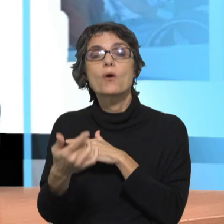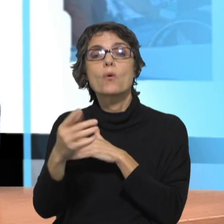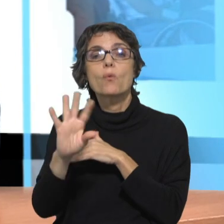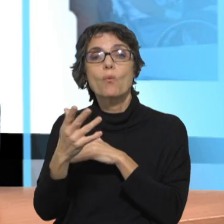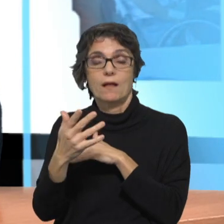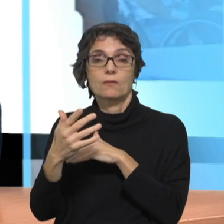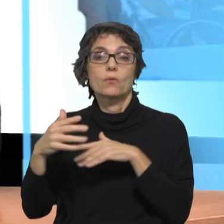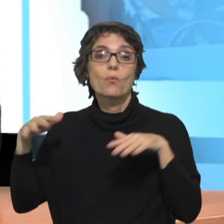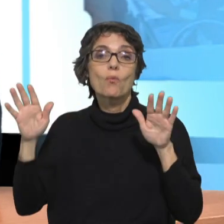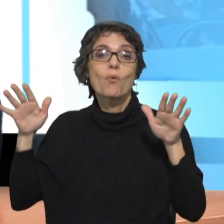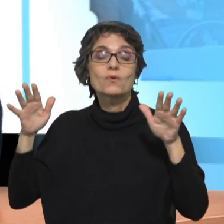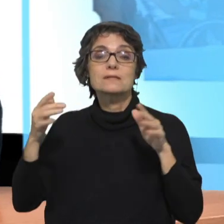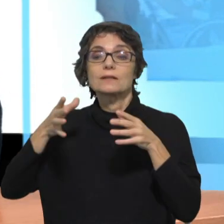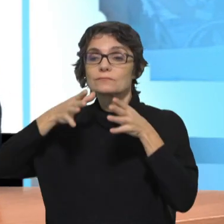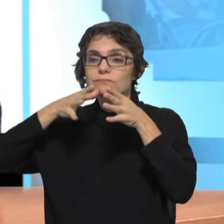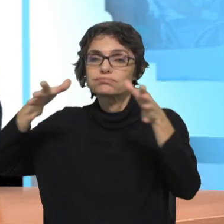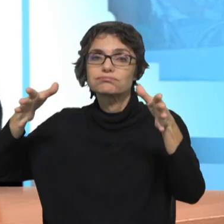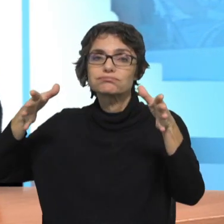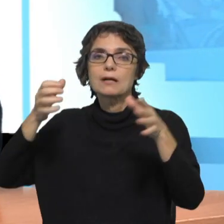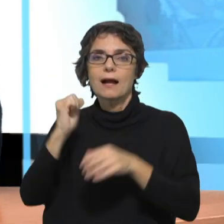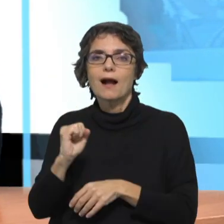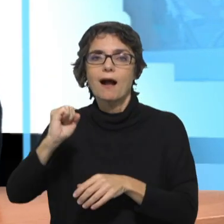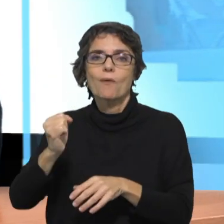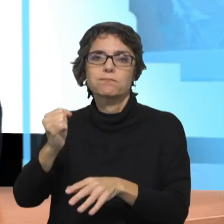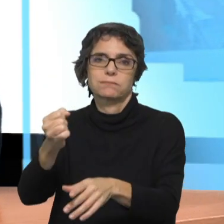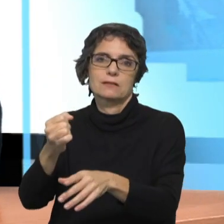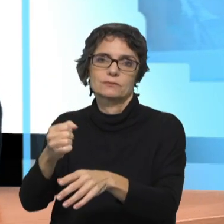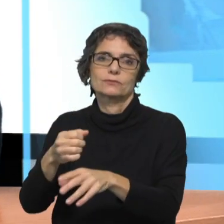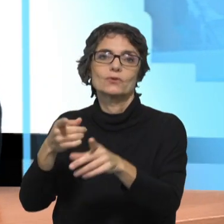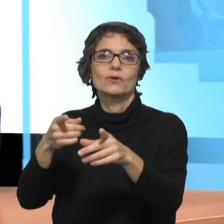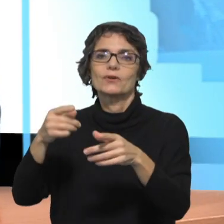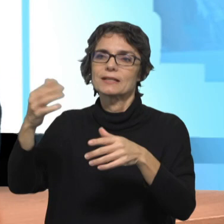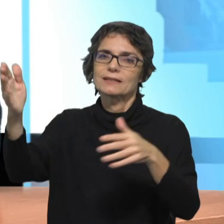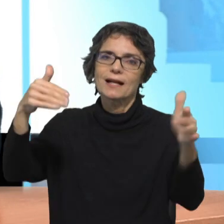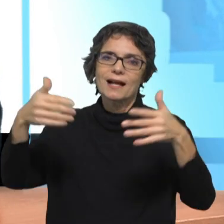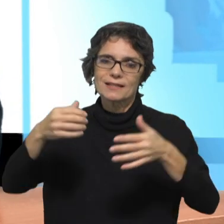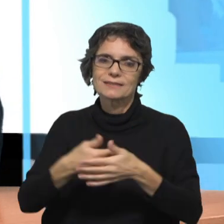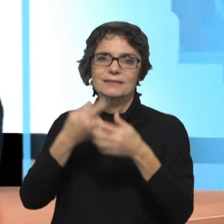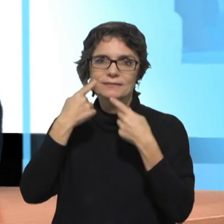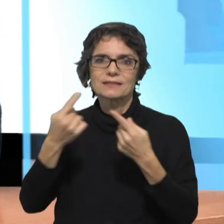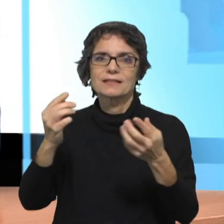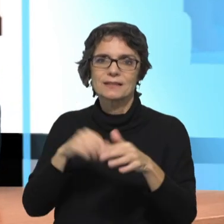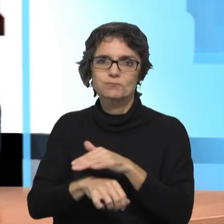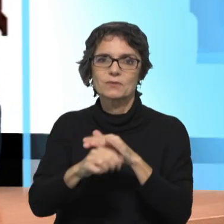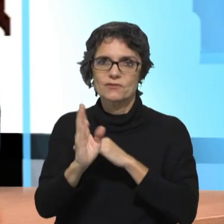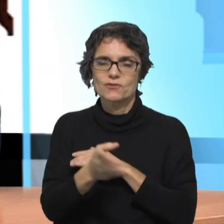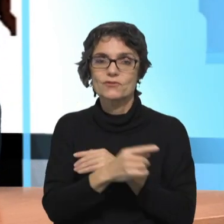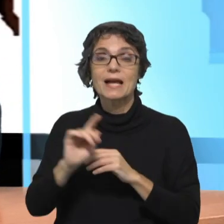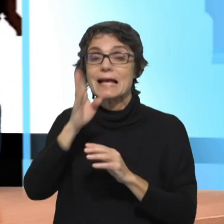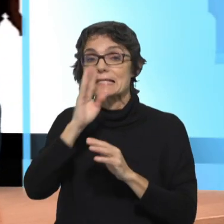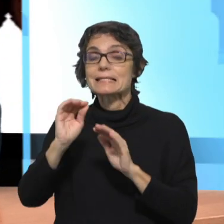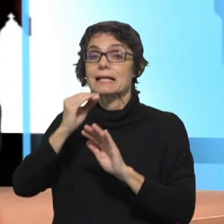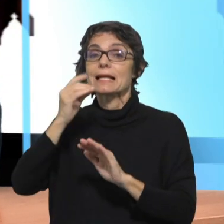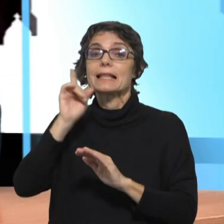aos pastores, que termina com glória a Deus nas alturas e paz na terra aos homens por ele amados. Se formos ao início da manhã do dia